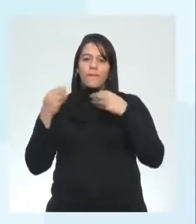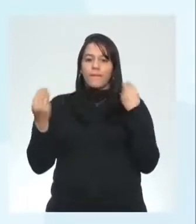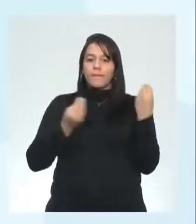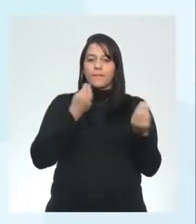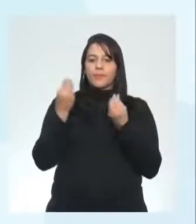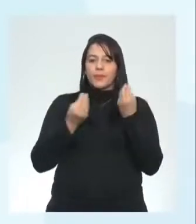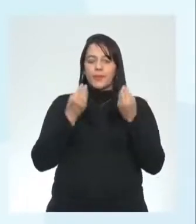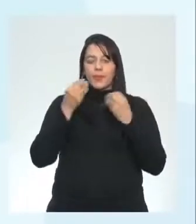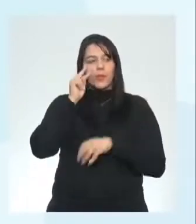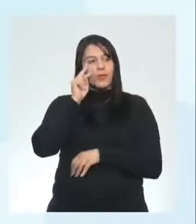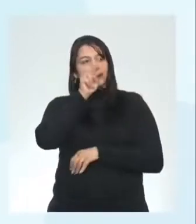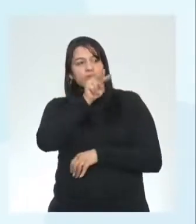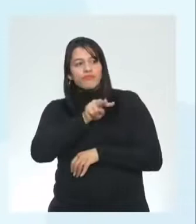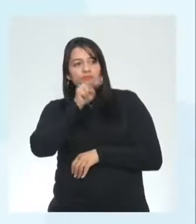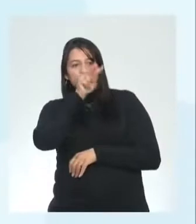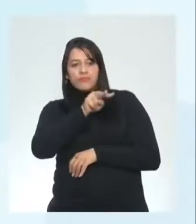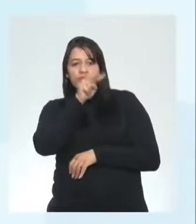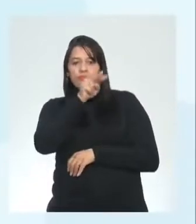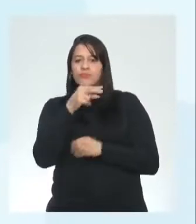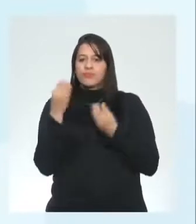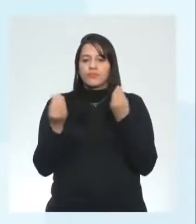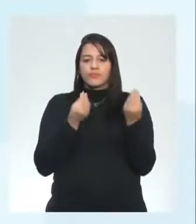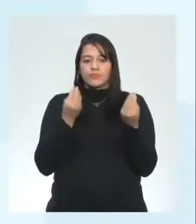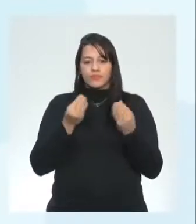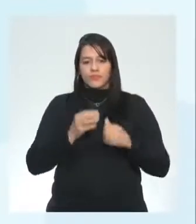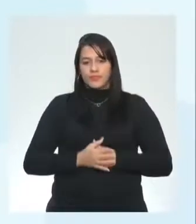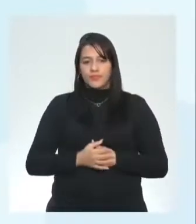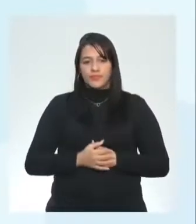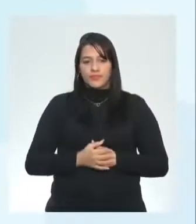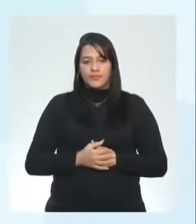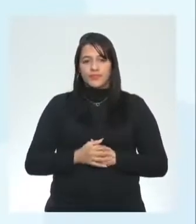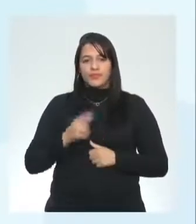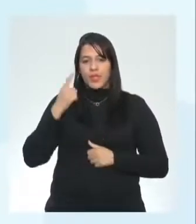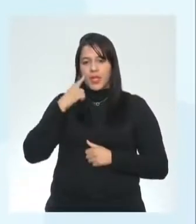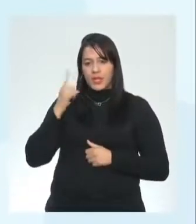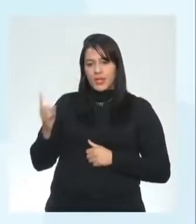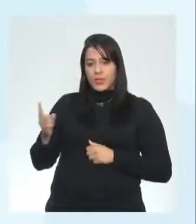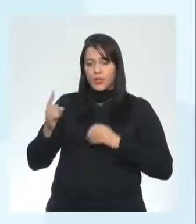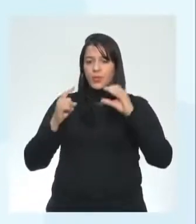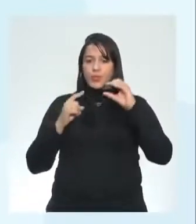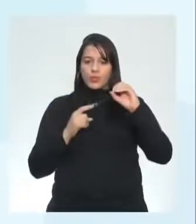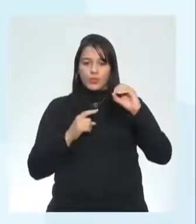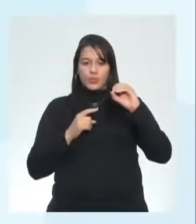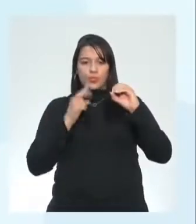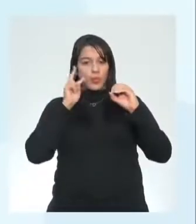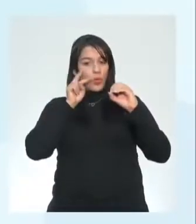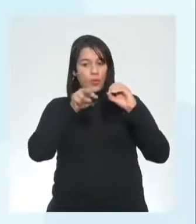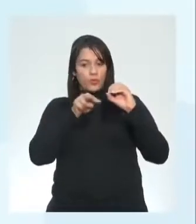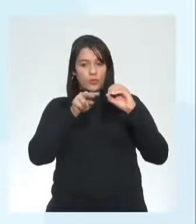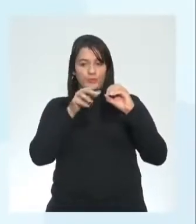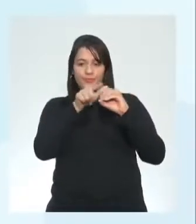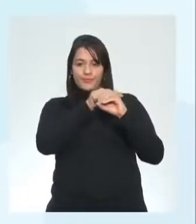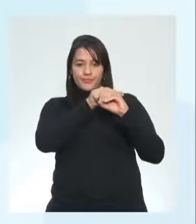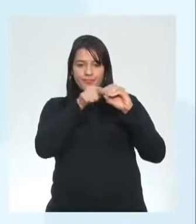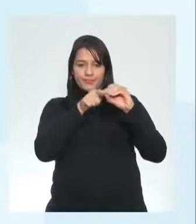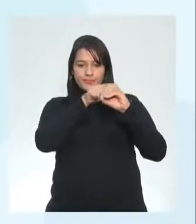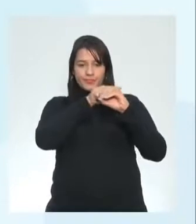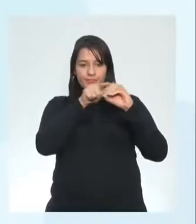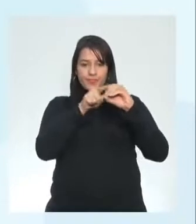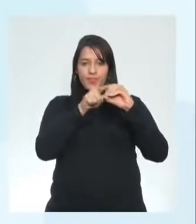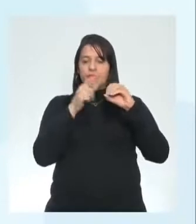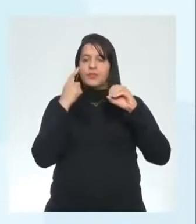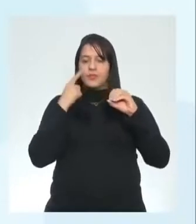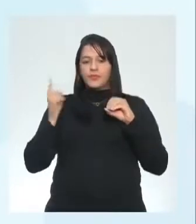imagem é formada, no caso, né? Então, a gente tem aí o olho humano e, se a gente for visualizar o